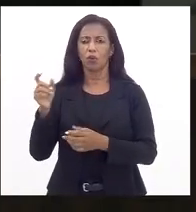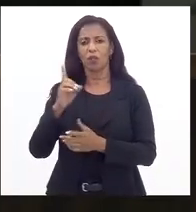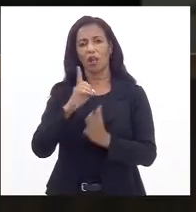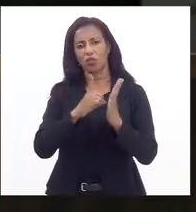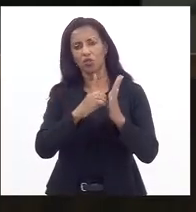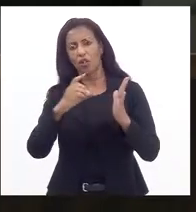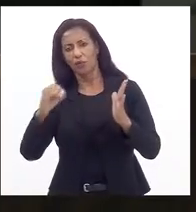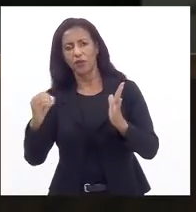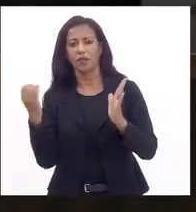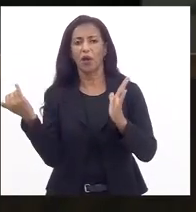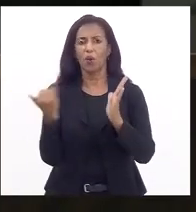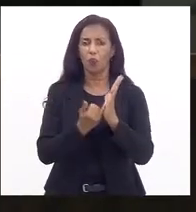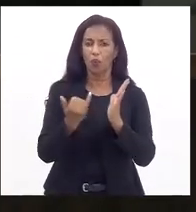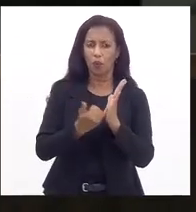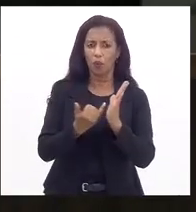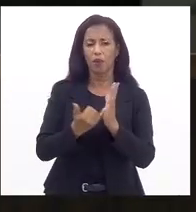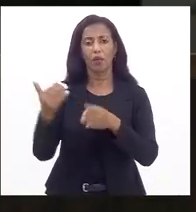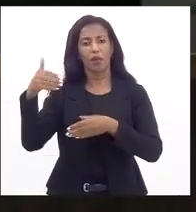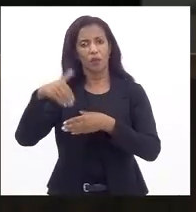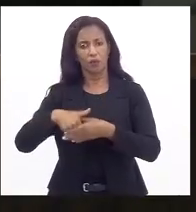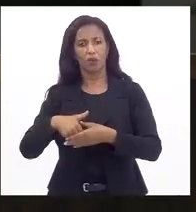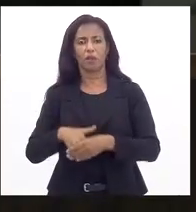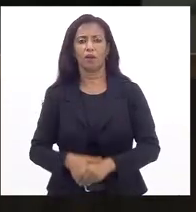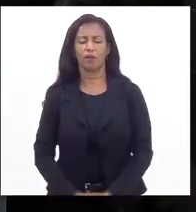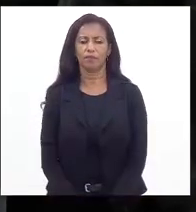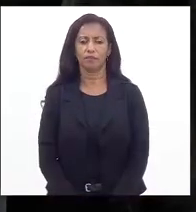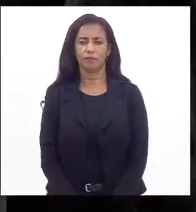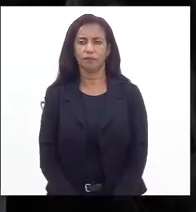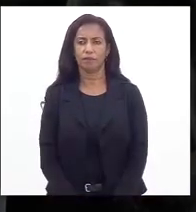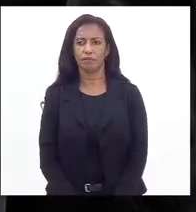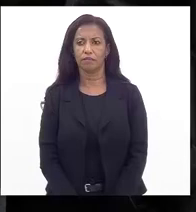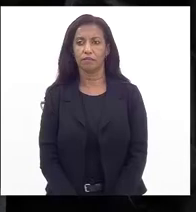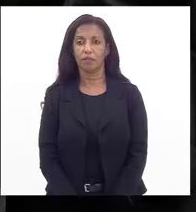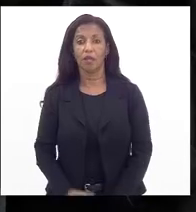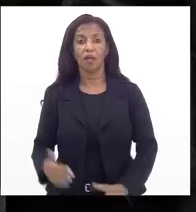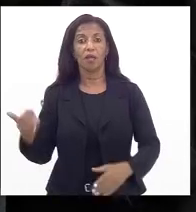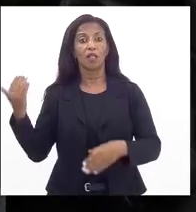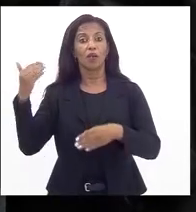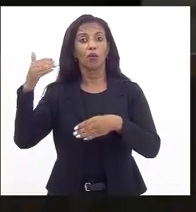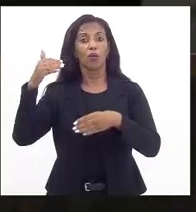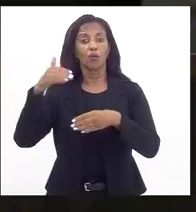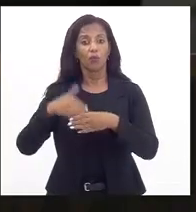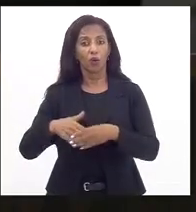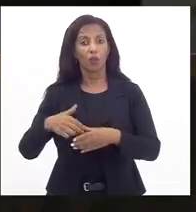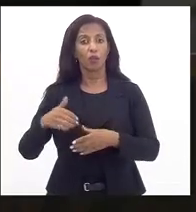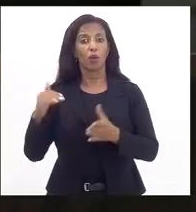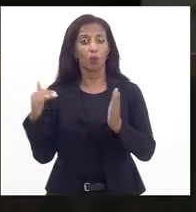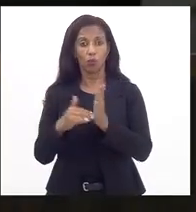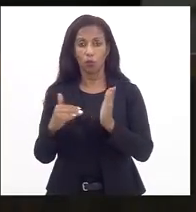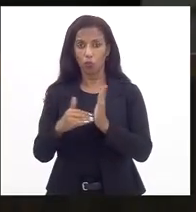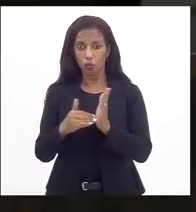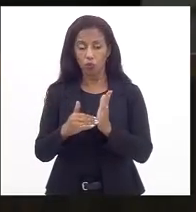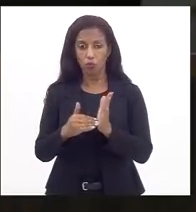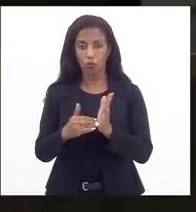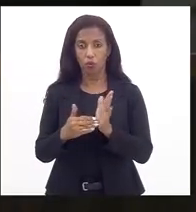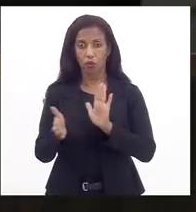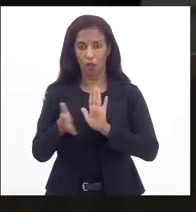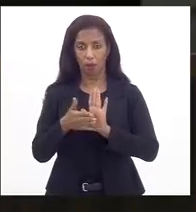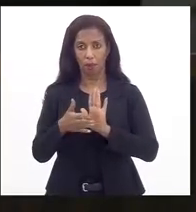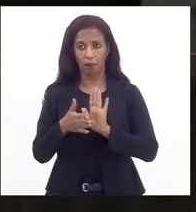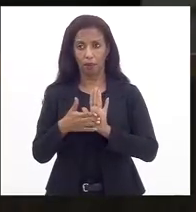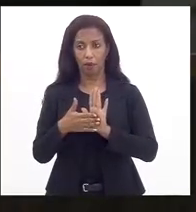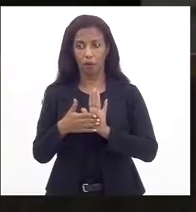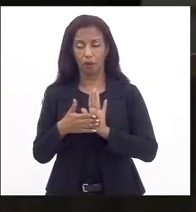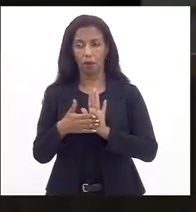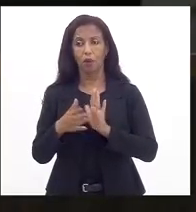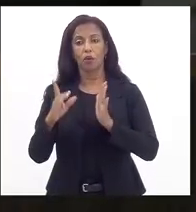oficial publicar e voltarem segunda então só volto segunda como o último da pauta o último e ainda